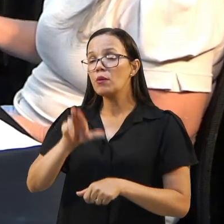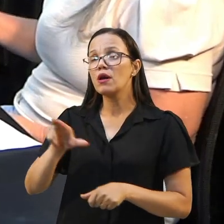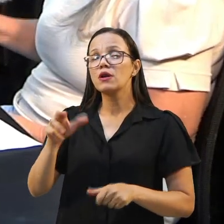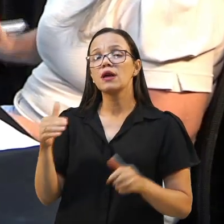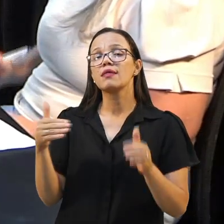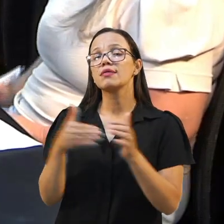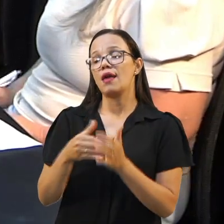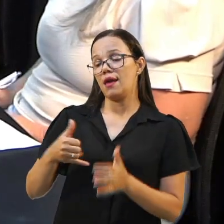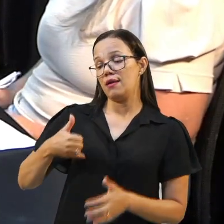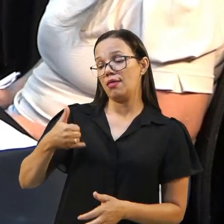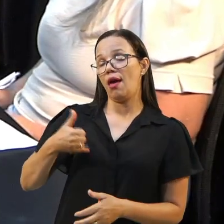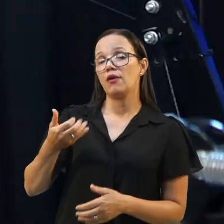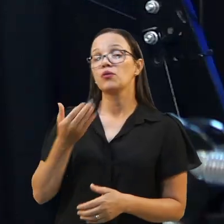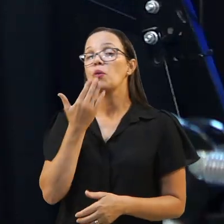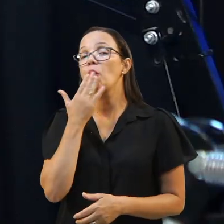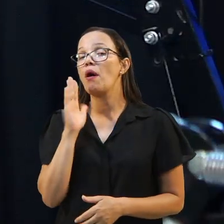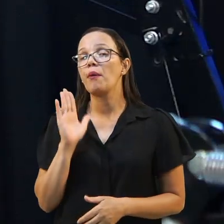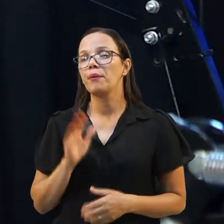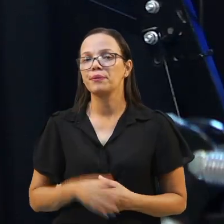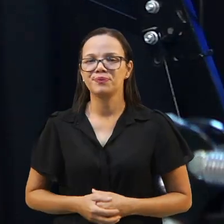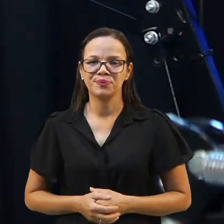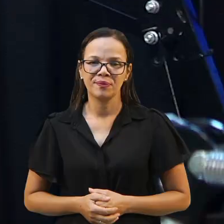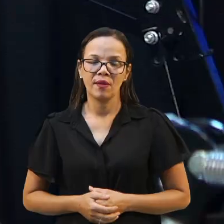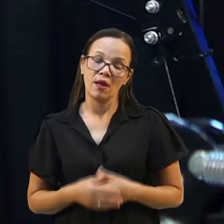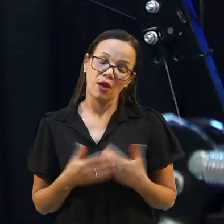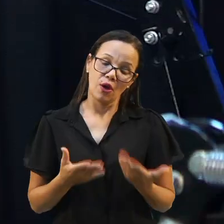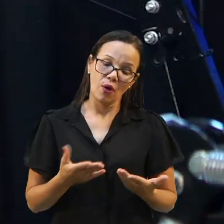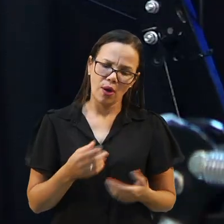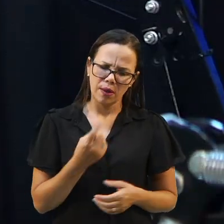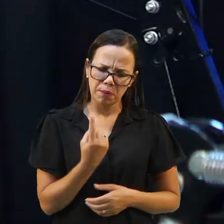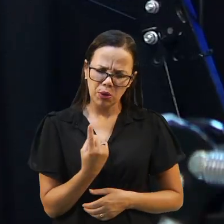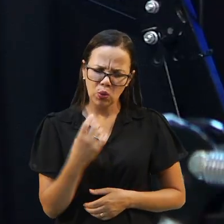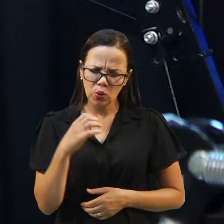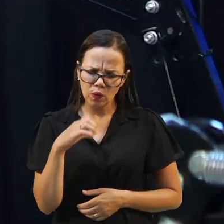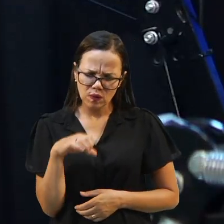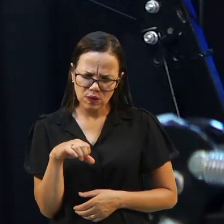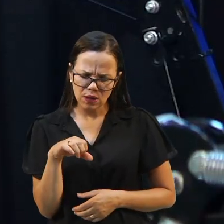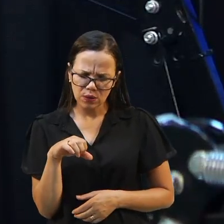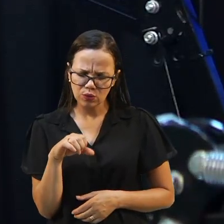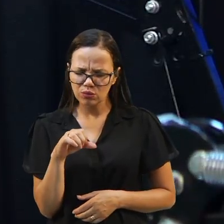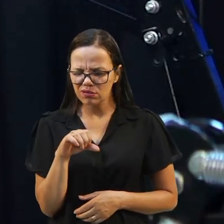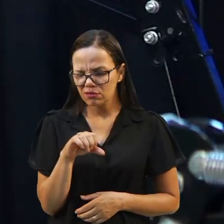que idade? Olha, eu em